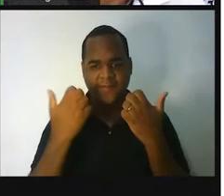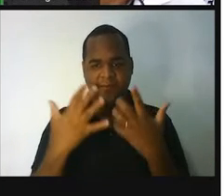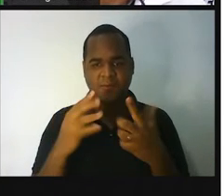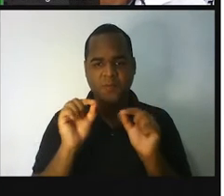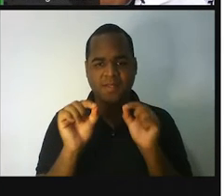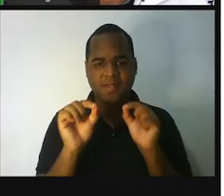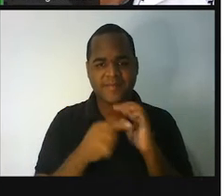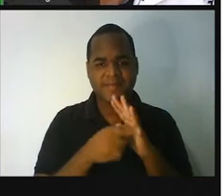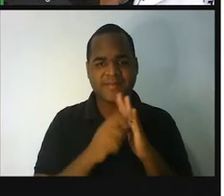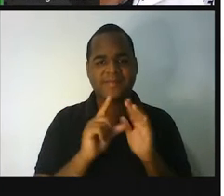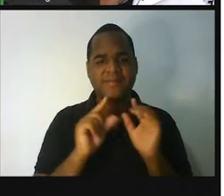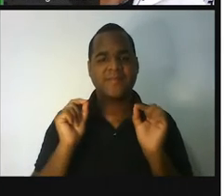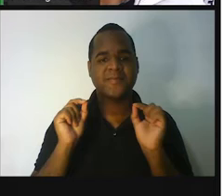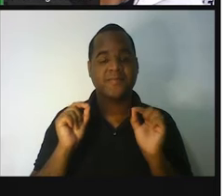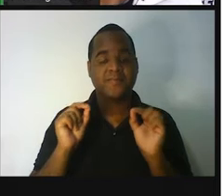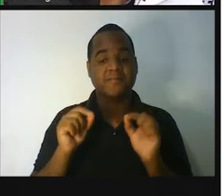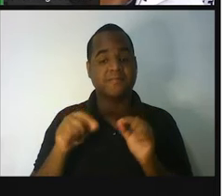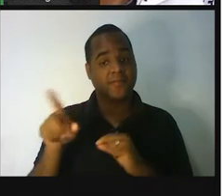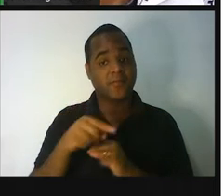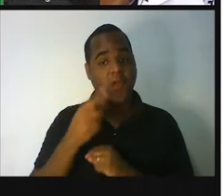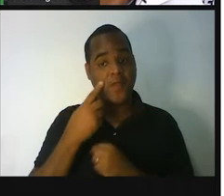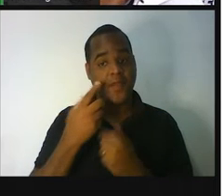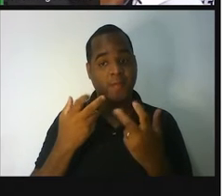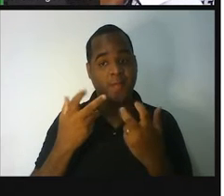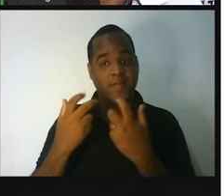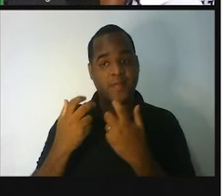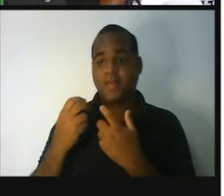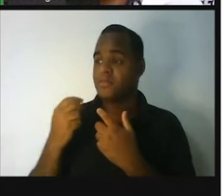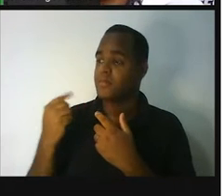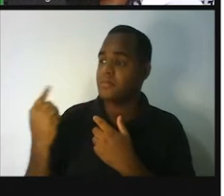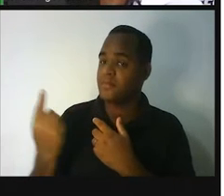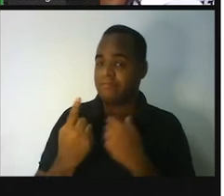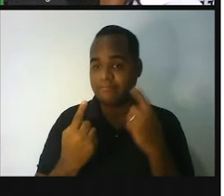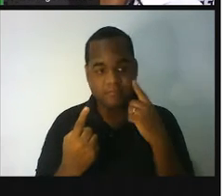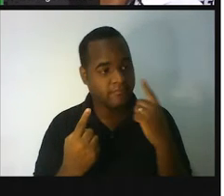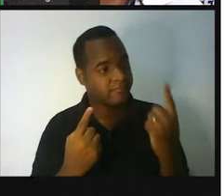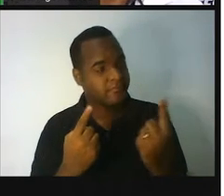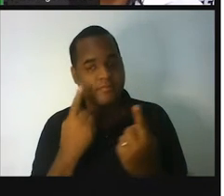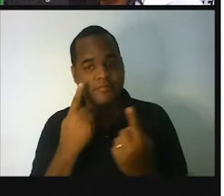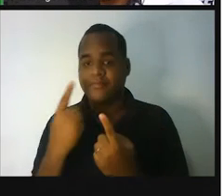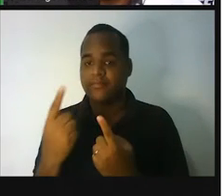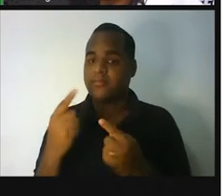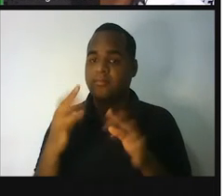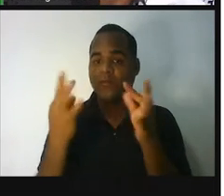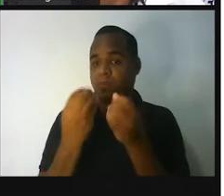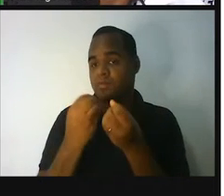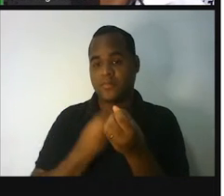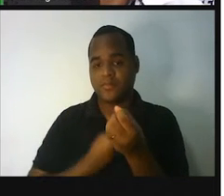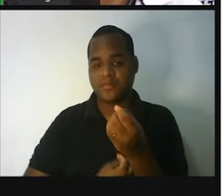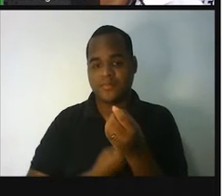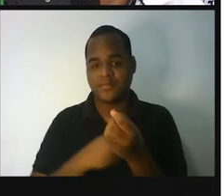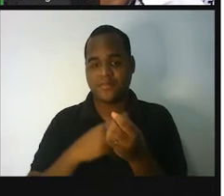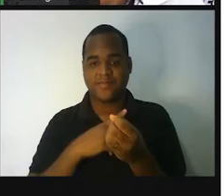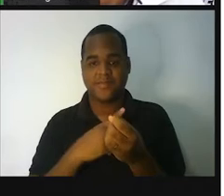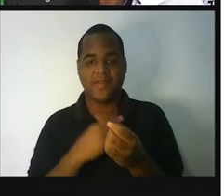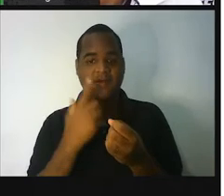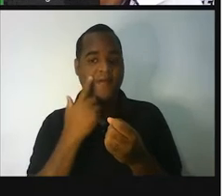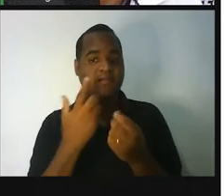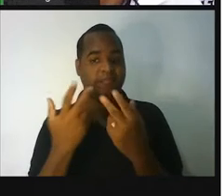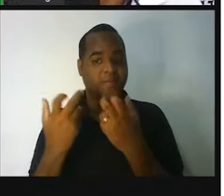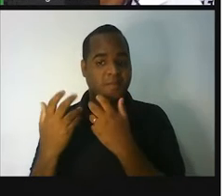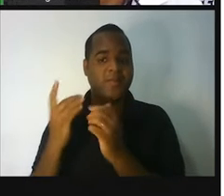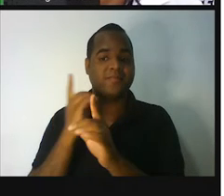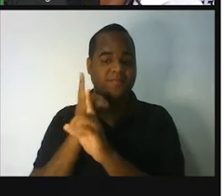viu na aula anterior a gente fica tudo a passo a boca tem uma medida absolutamente toda se a gente olhar à nossa volta